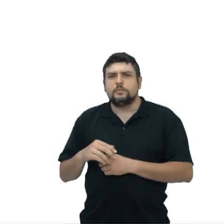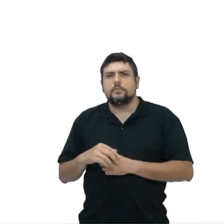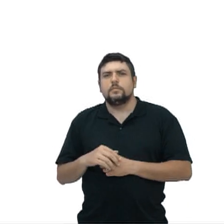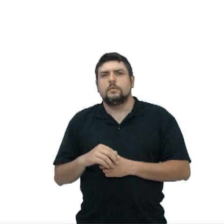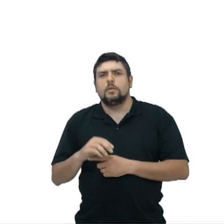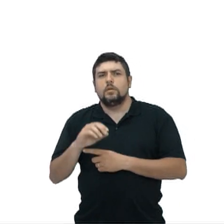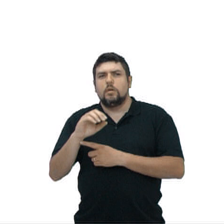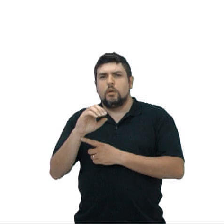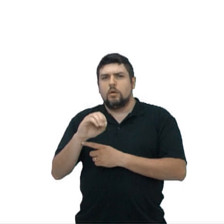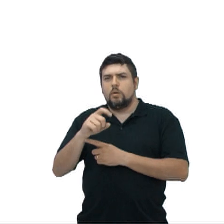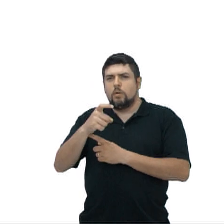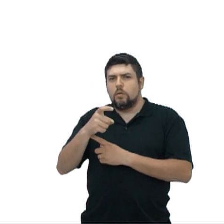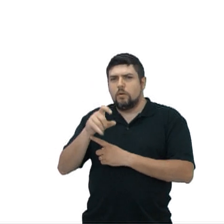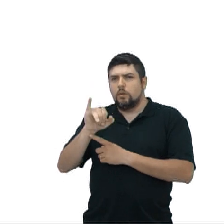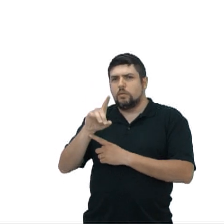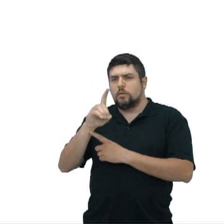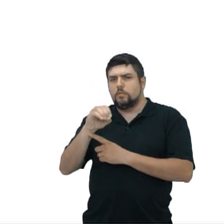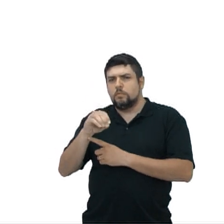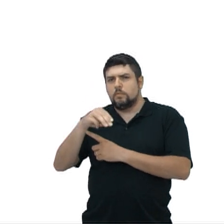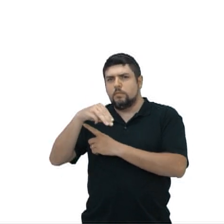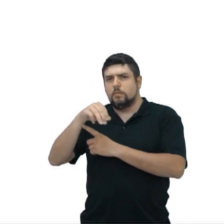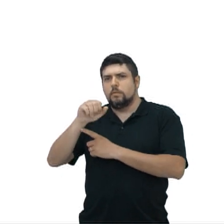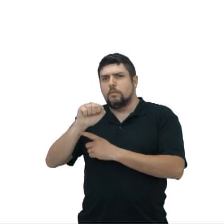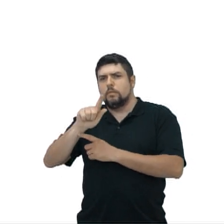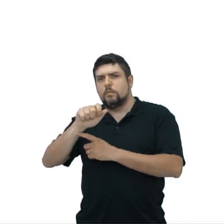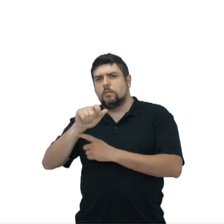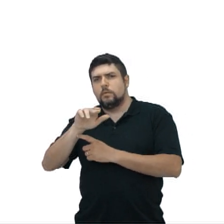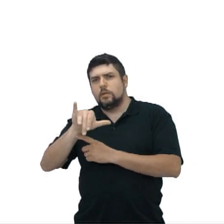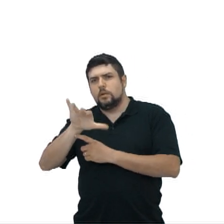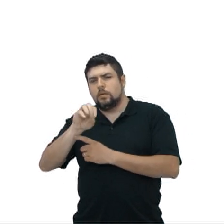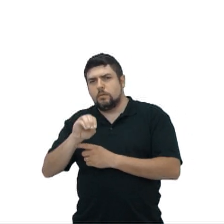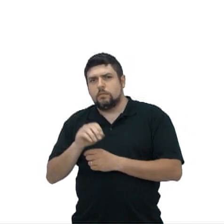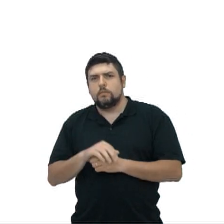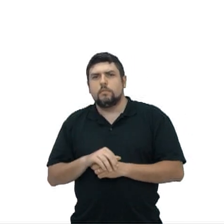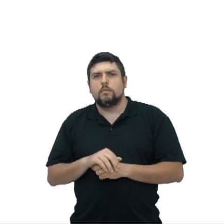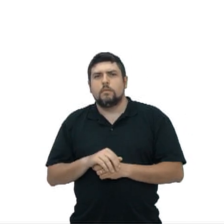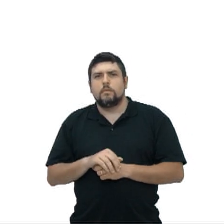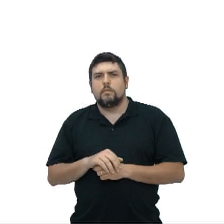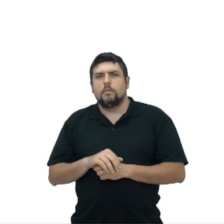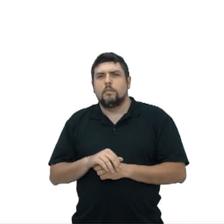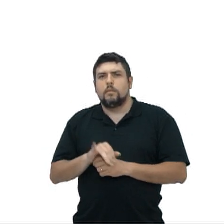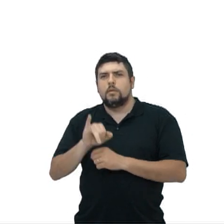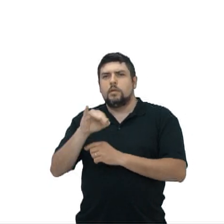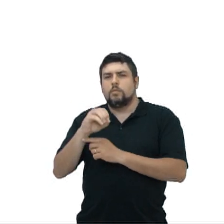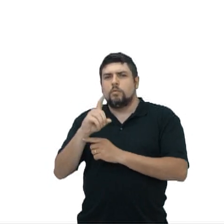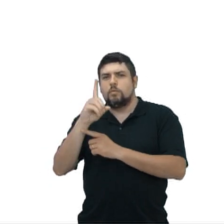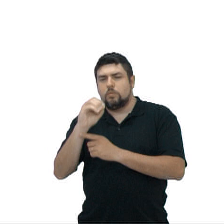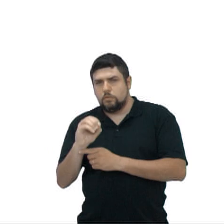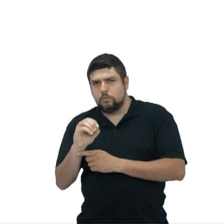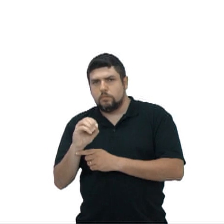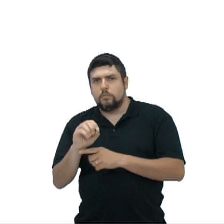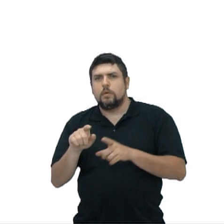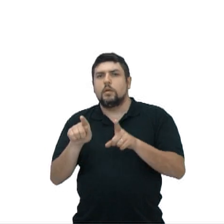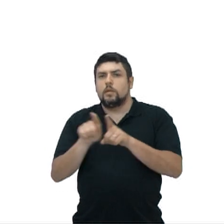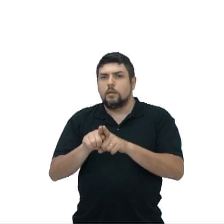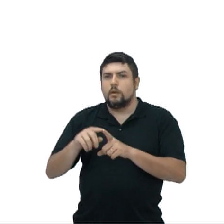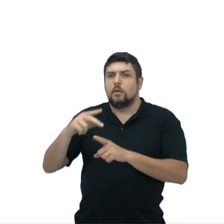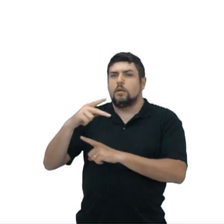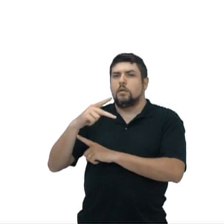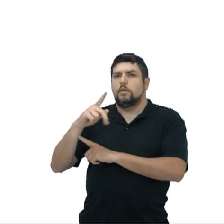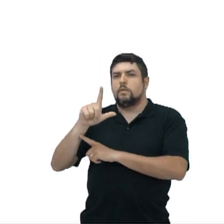sólidos. Óxido de magnésio, MgO. Iodo, I2. E a platina